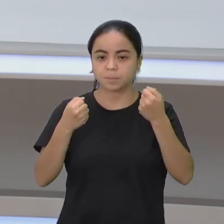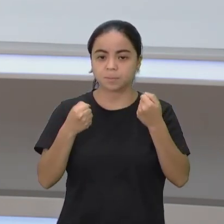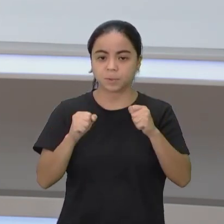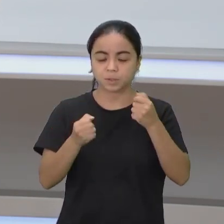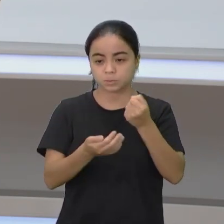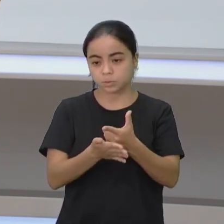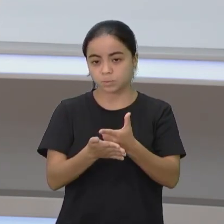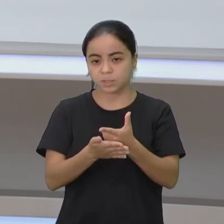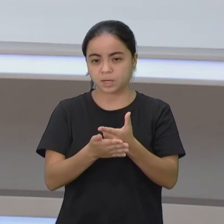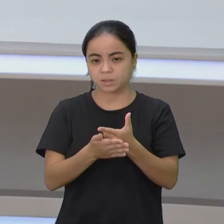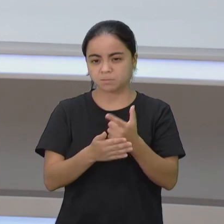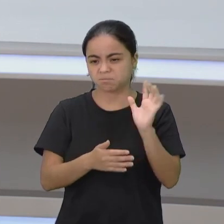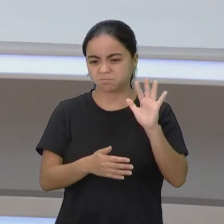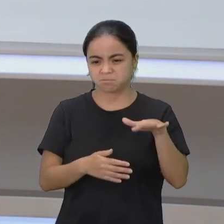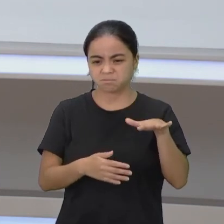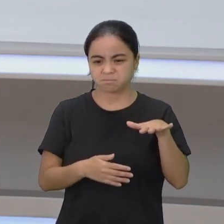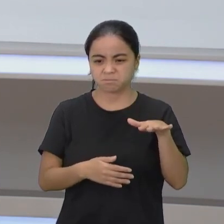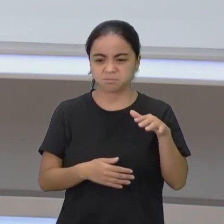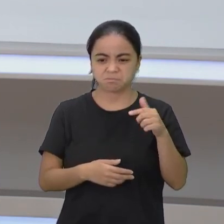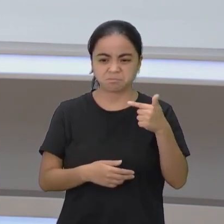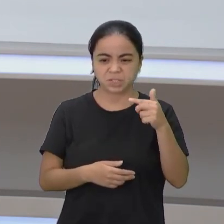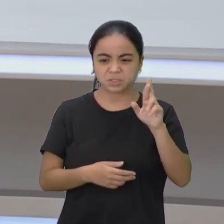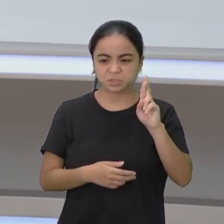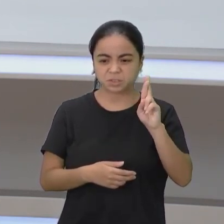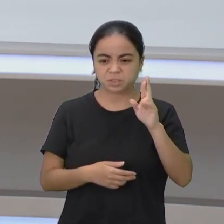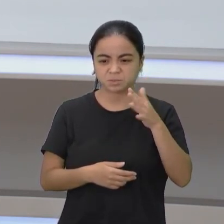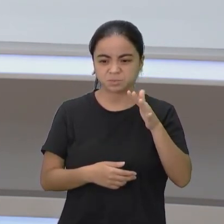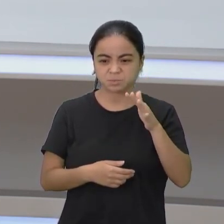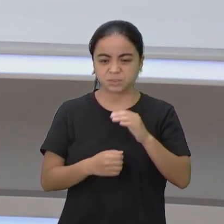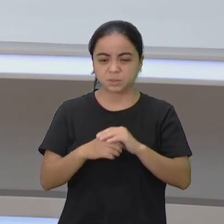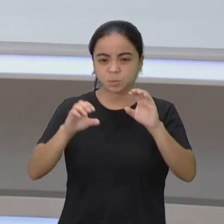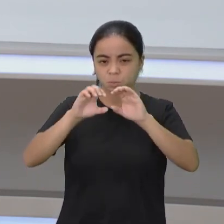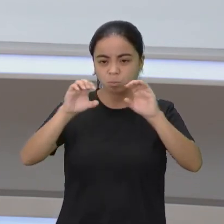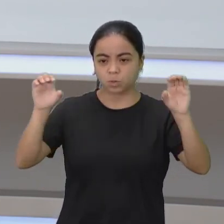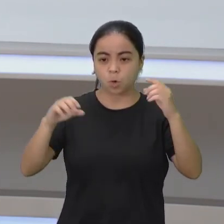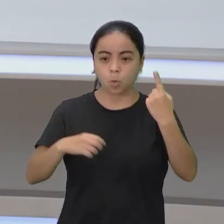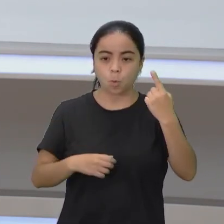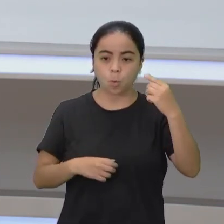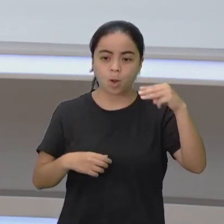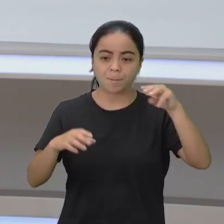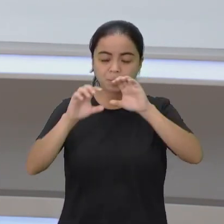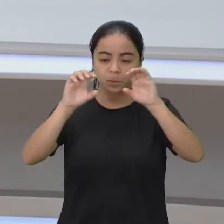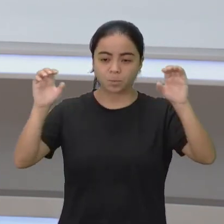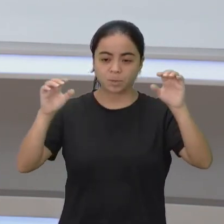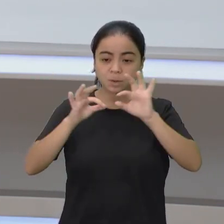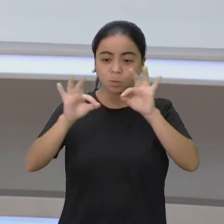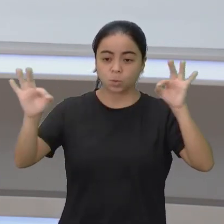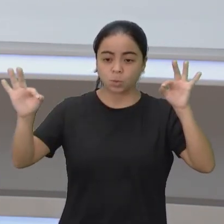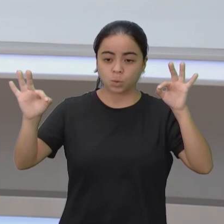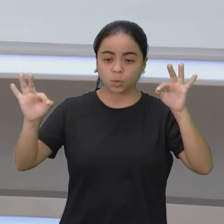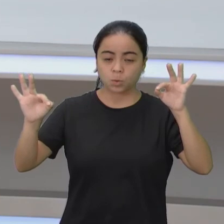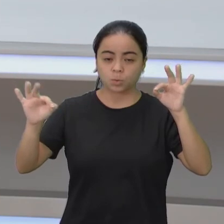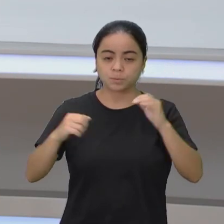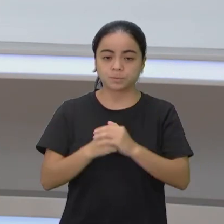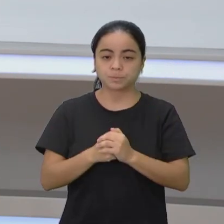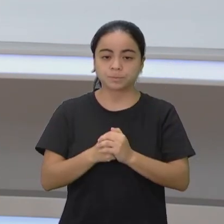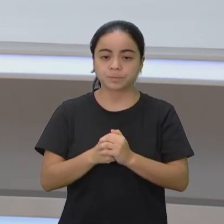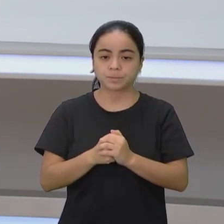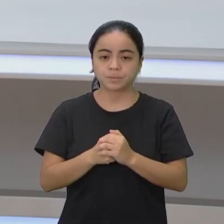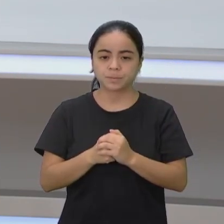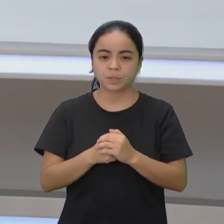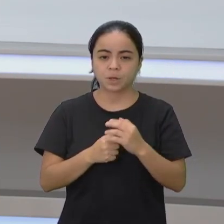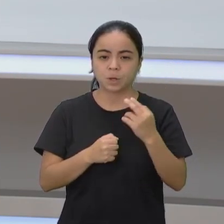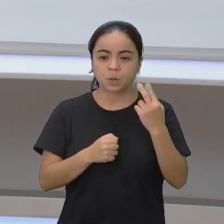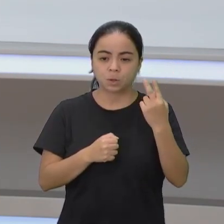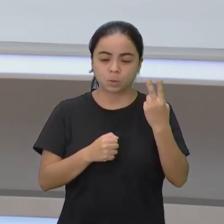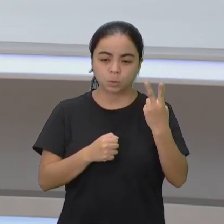de construção, é baratinho, deve ser uns R$7. De um pouquinho mais de 1 metro, 1,10 m, por aí, tá? 2 rolhas dessa